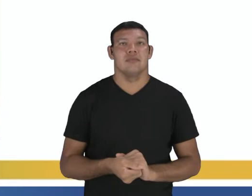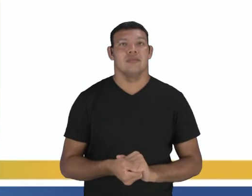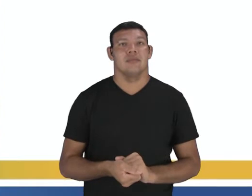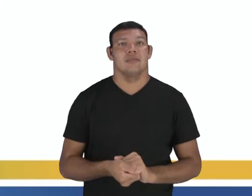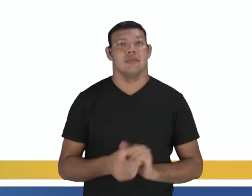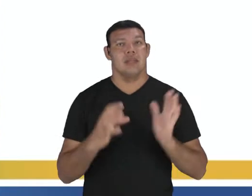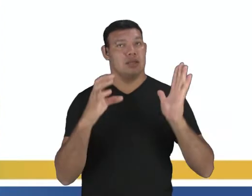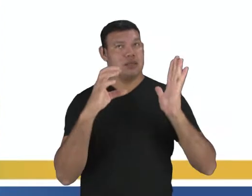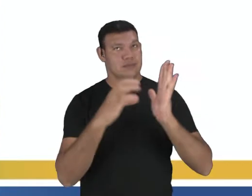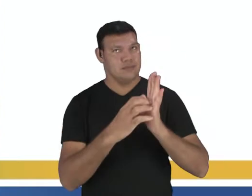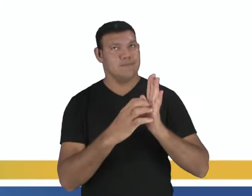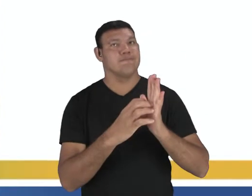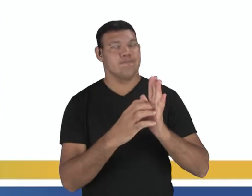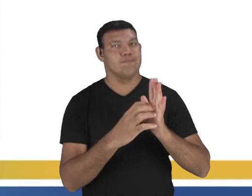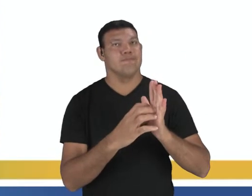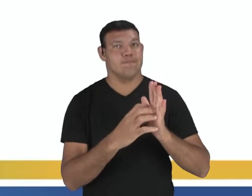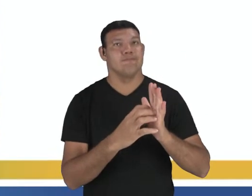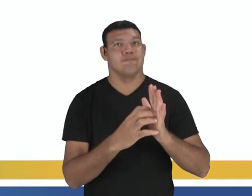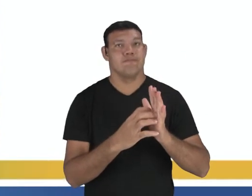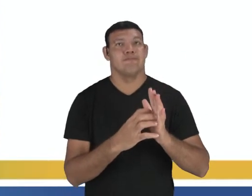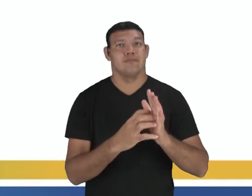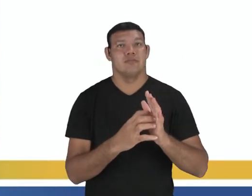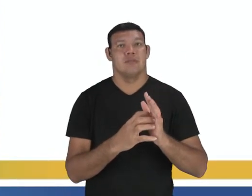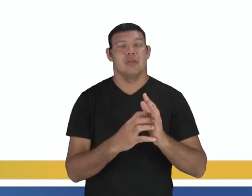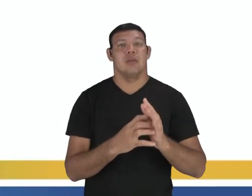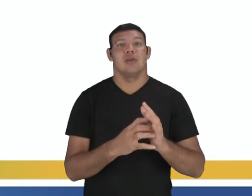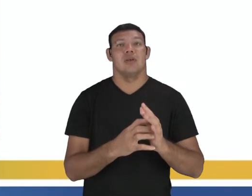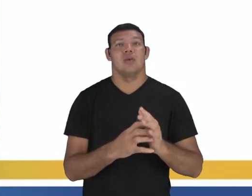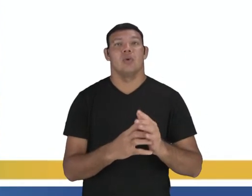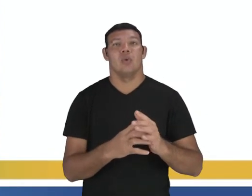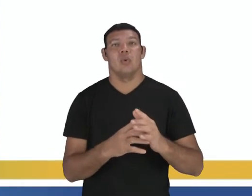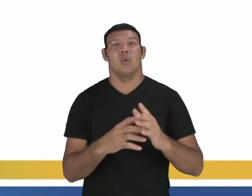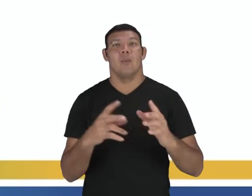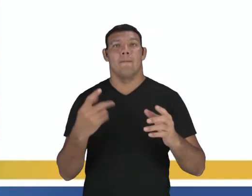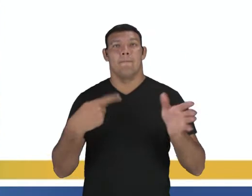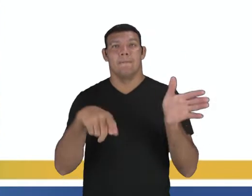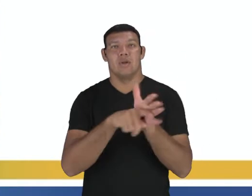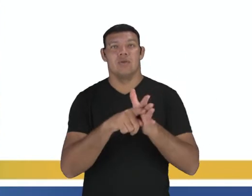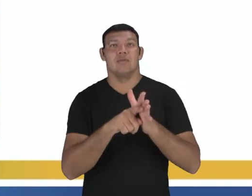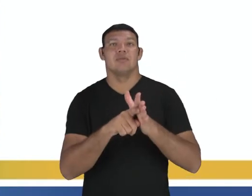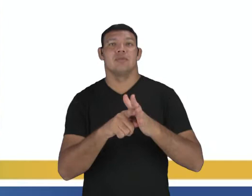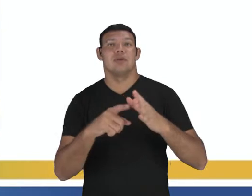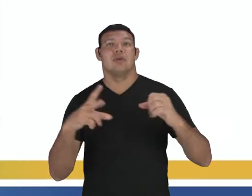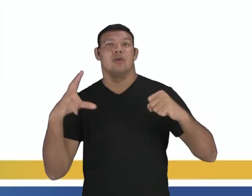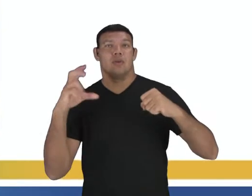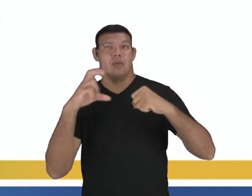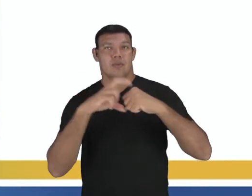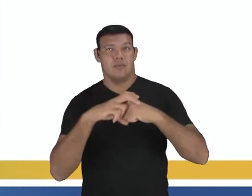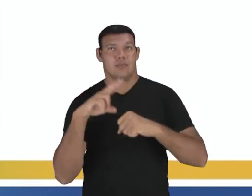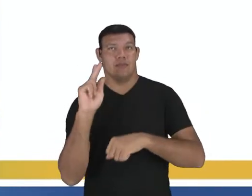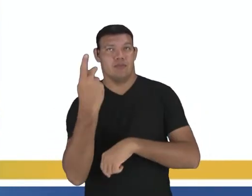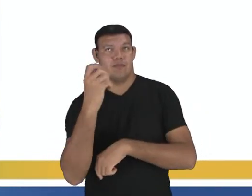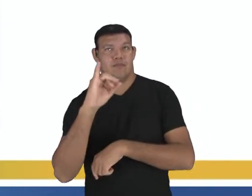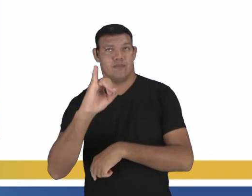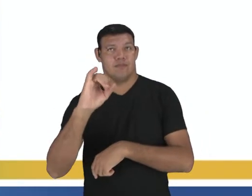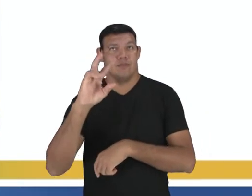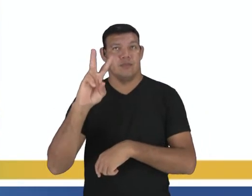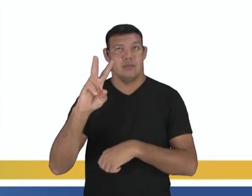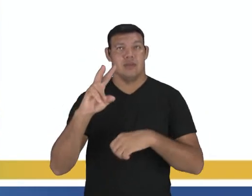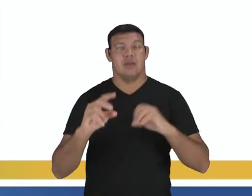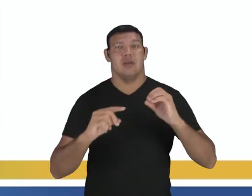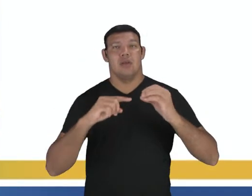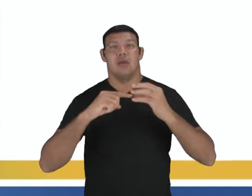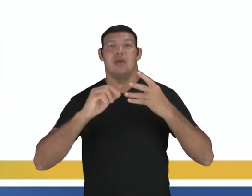telinha. A AIDS, né? Ela é provocada pelo vírus HIV. O vírus parasita as células do sistema imunitário,